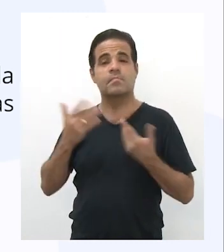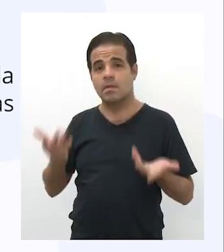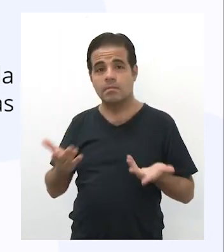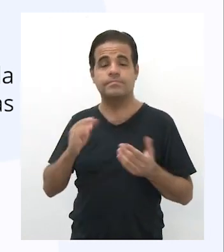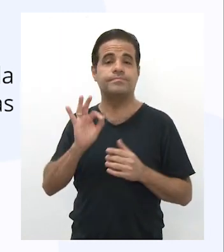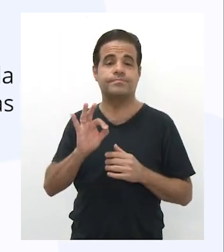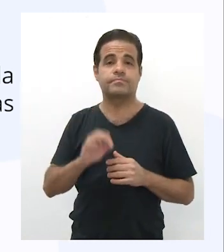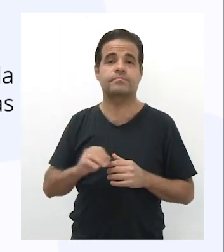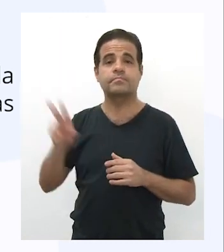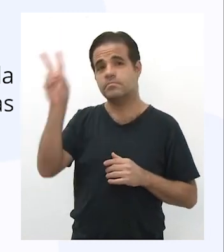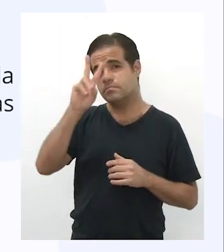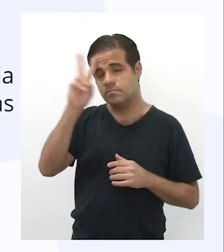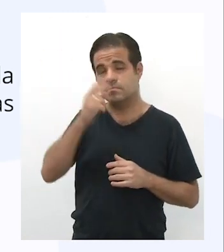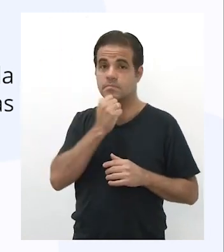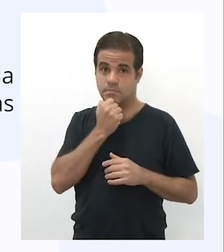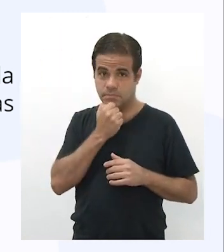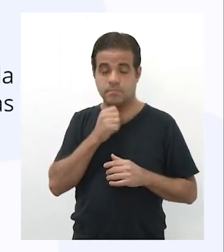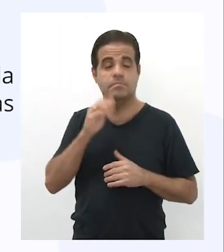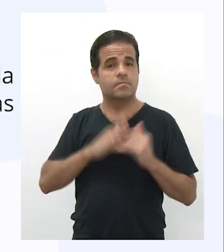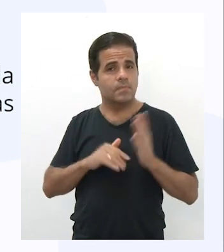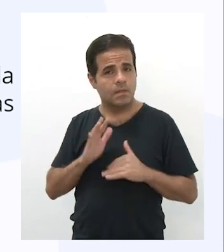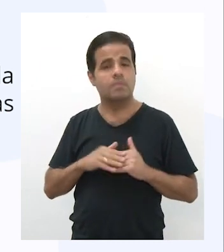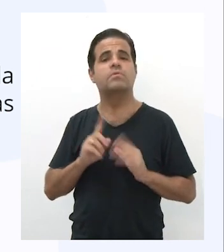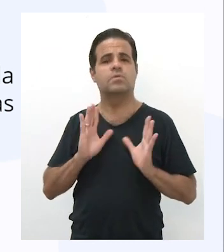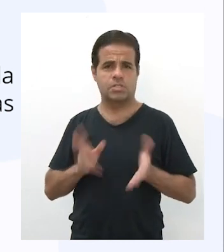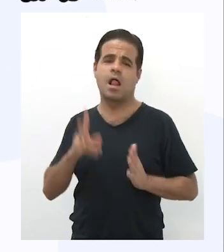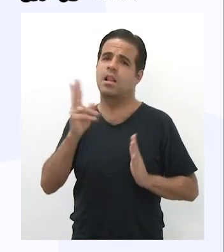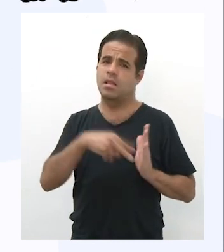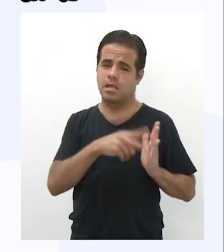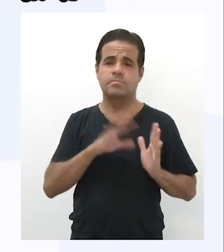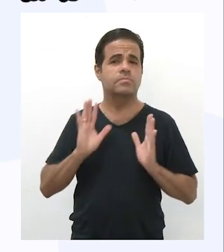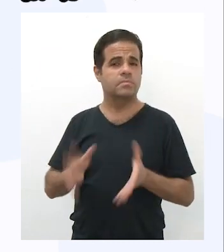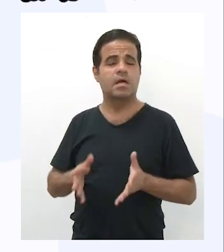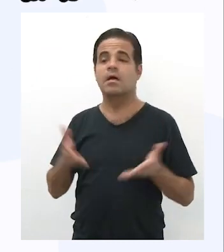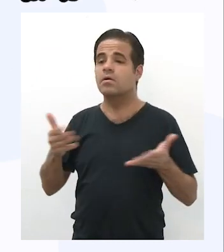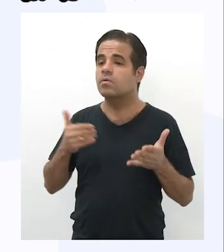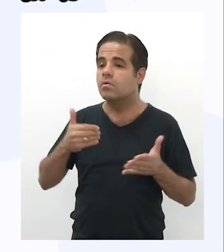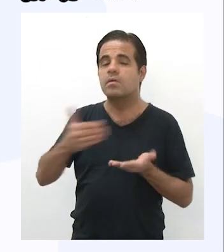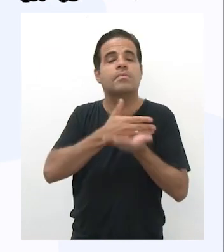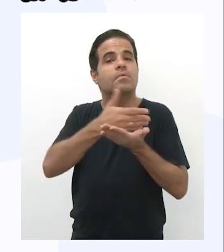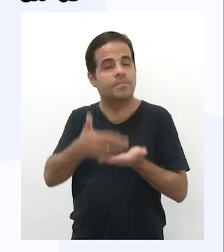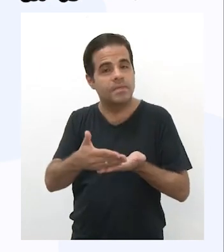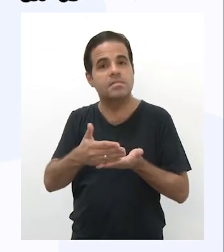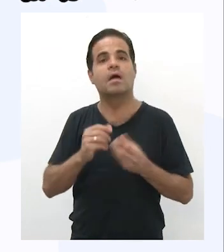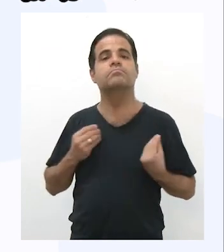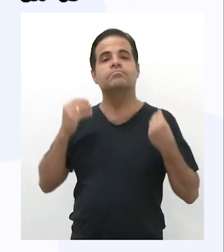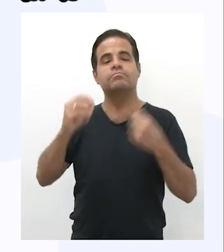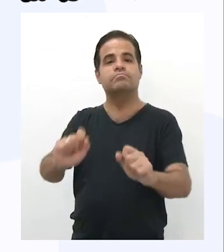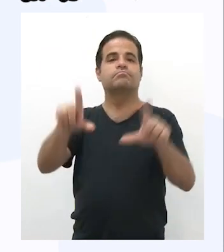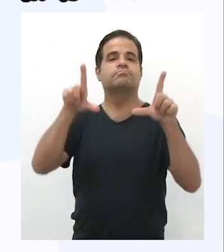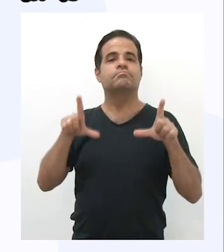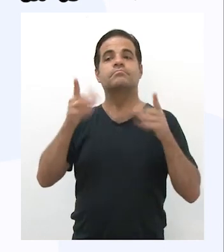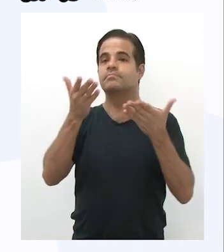fundador e a história científica. A habilidade nós já lemos e, para começar aqui, eu deixei uma imagem